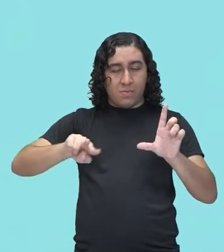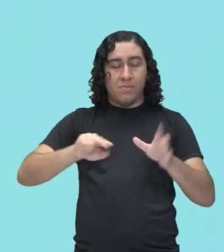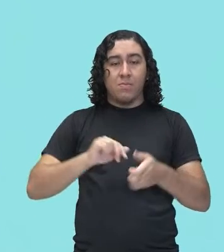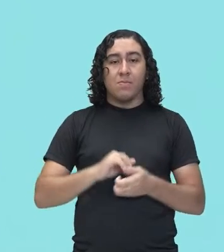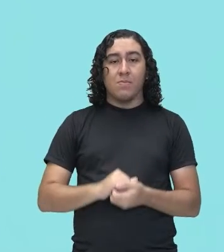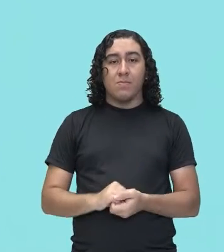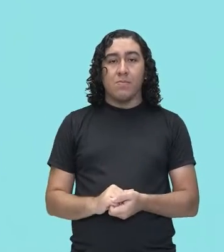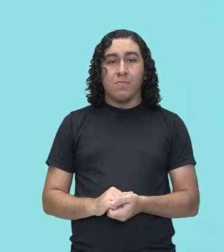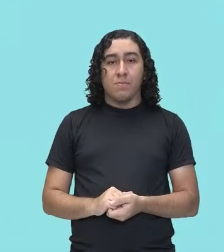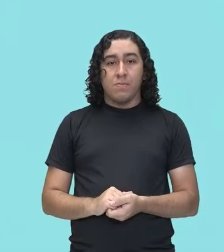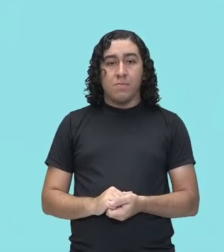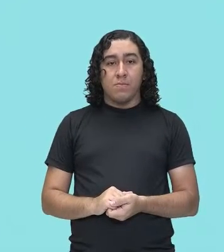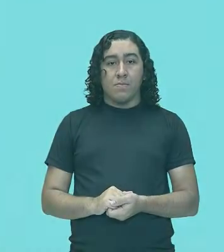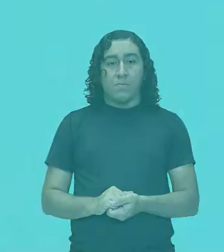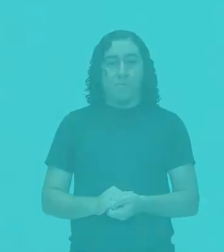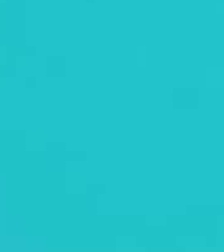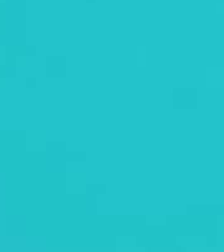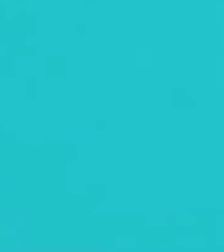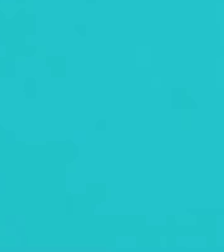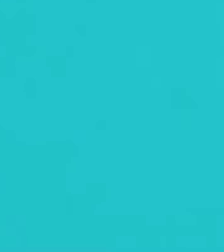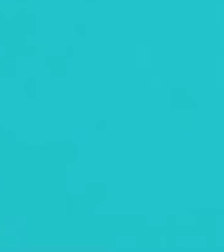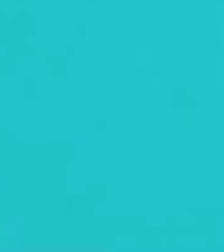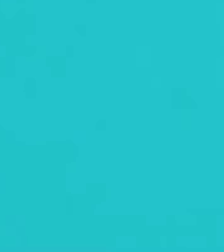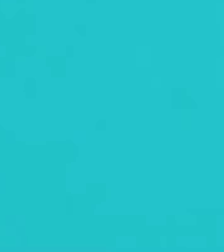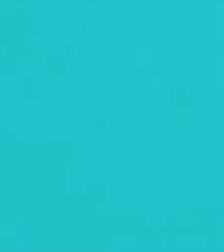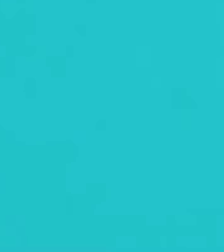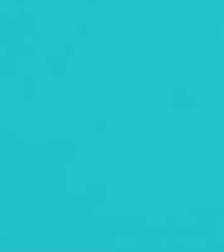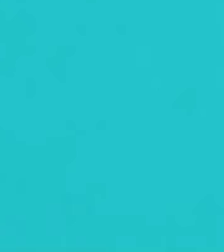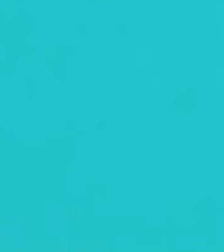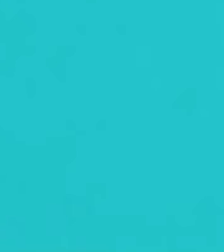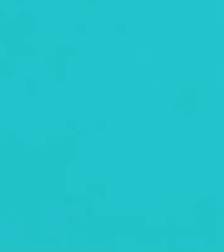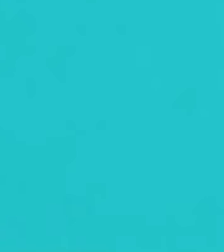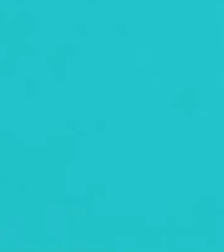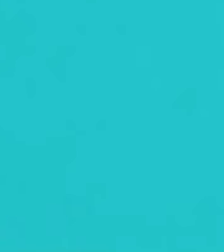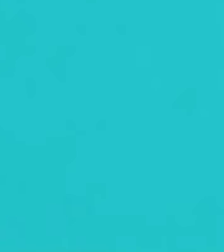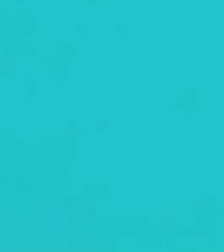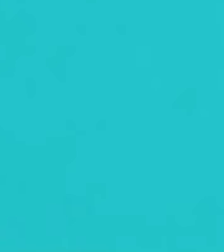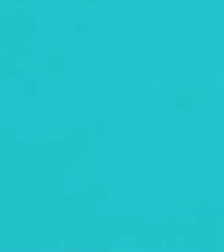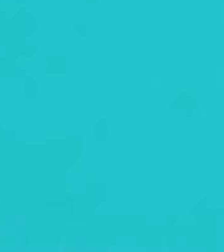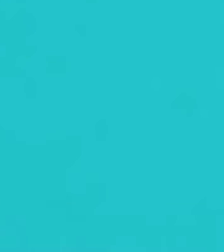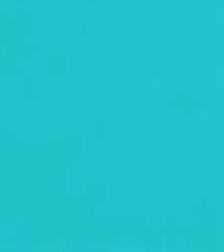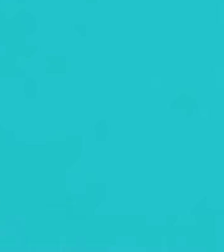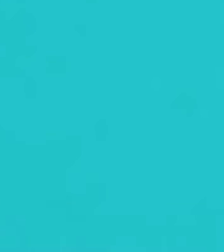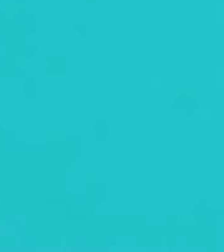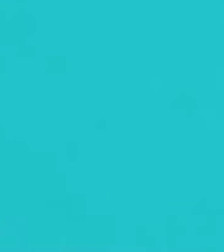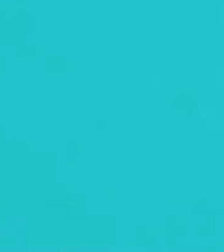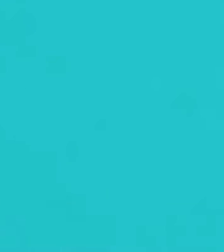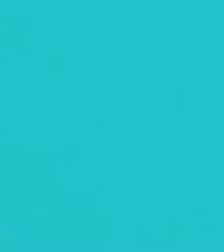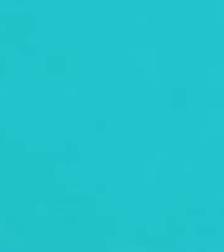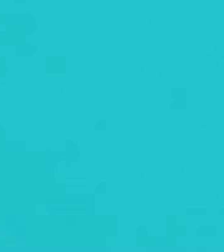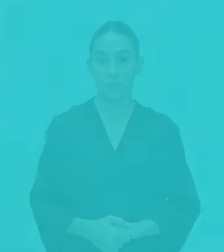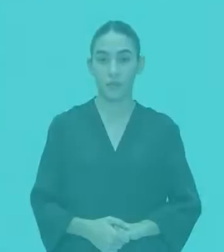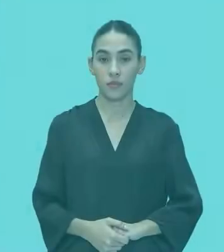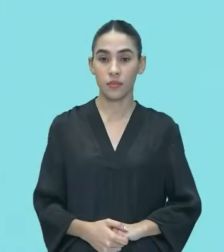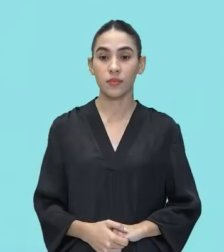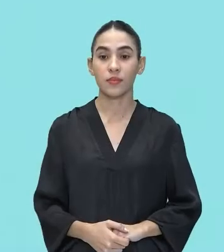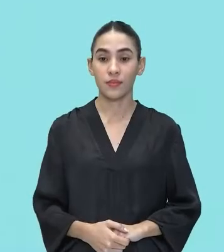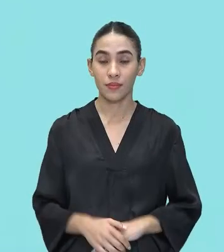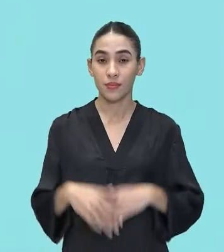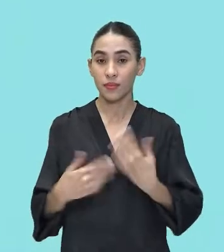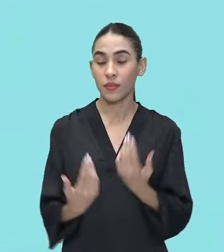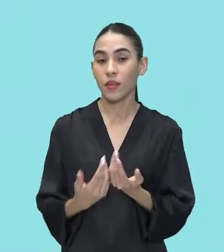dessa tecnologia. Então, eles colocam uma obra de arte em que ela é compartilhada, ela é